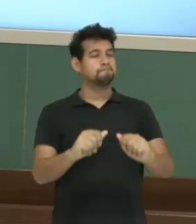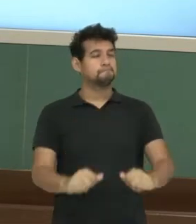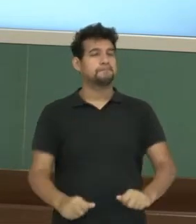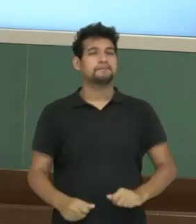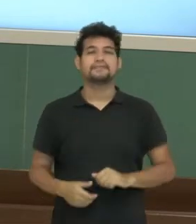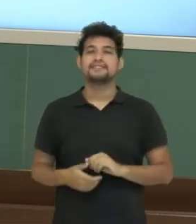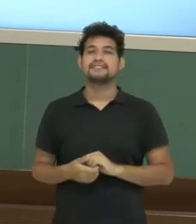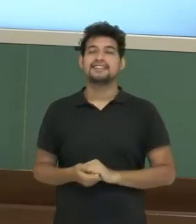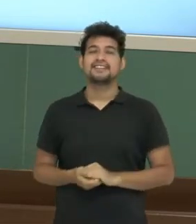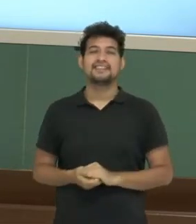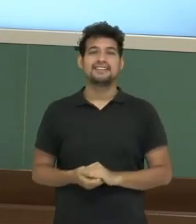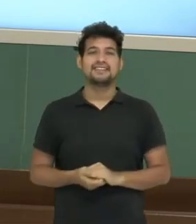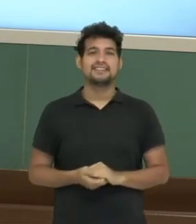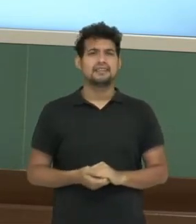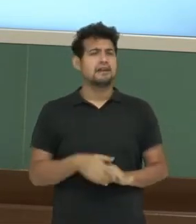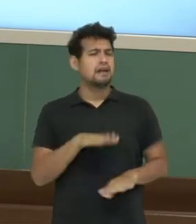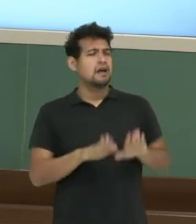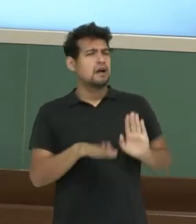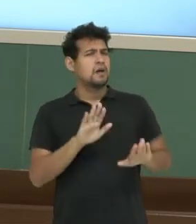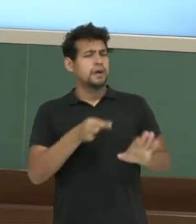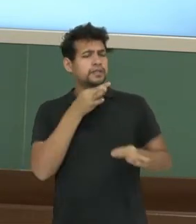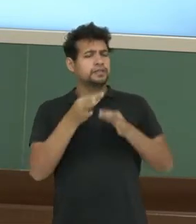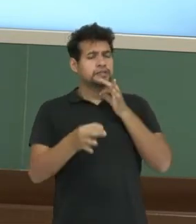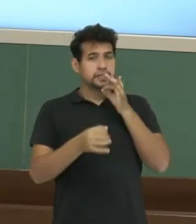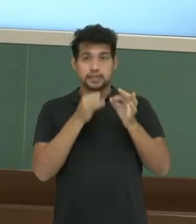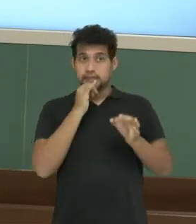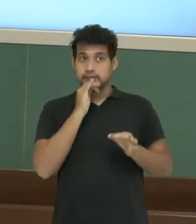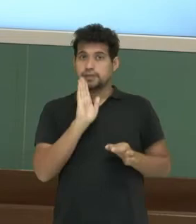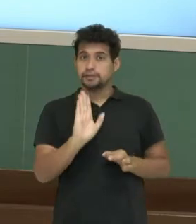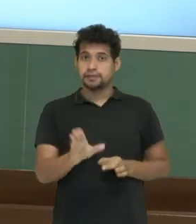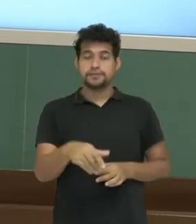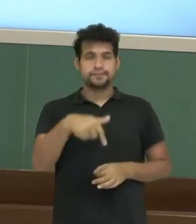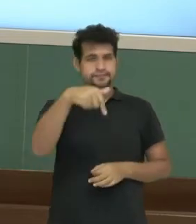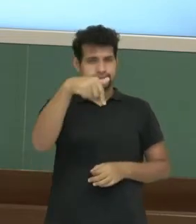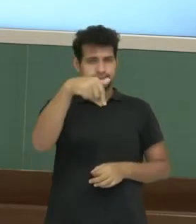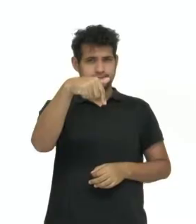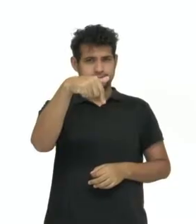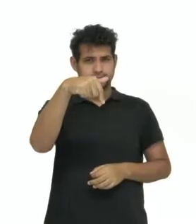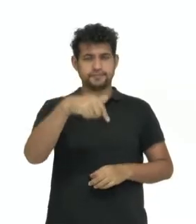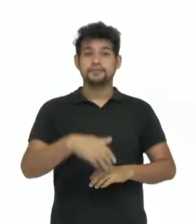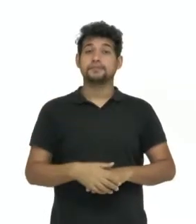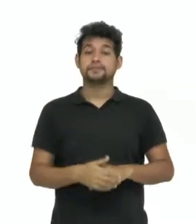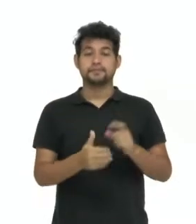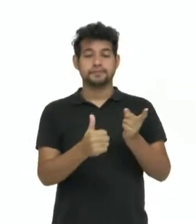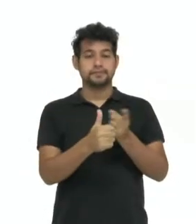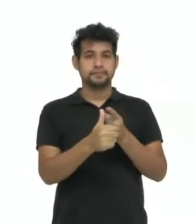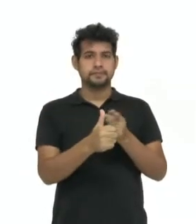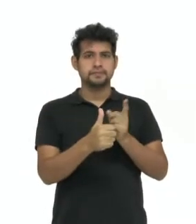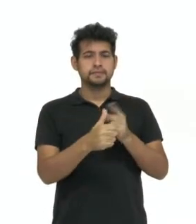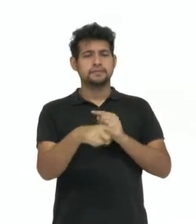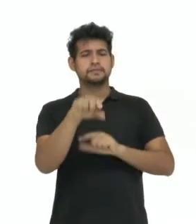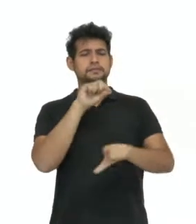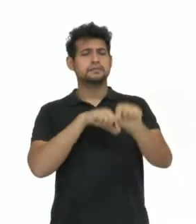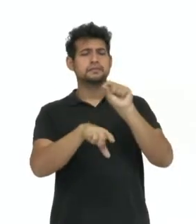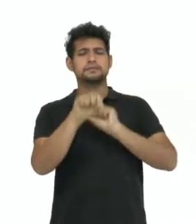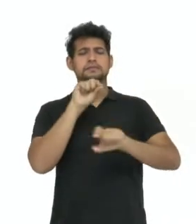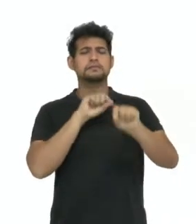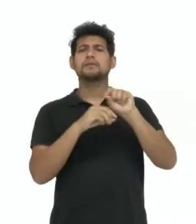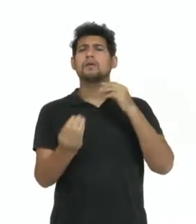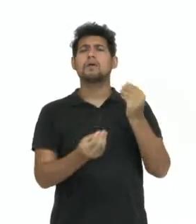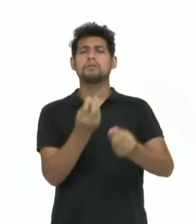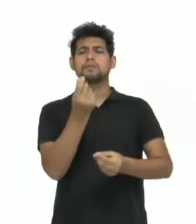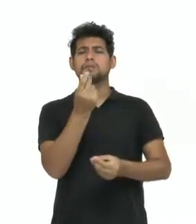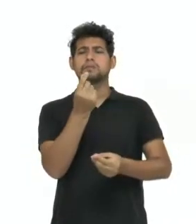também. Algumas dicas aqui, ó. Eu coloquei 7, ok? Primeiro, decida como o orçamento será